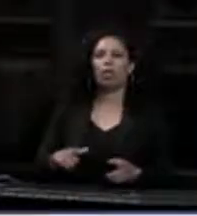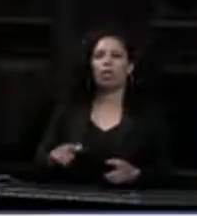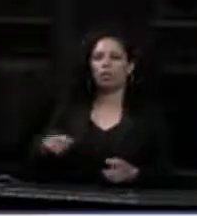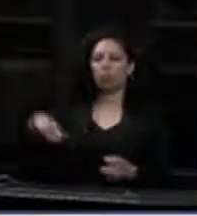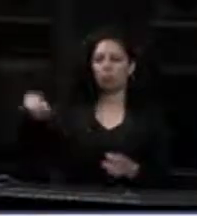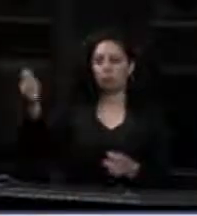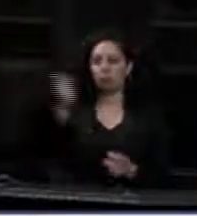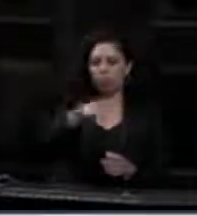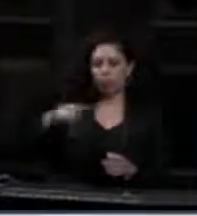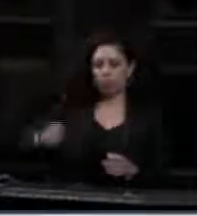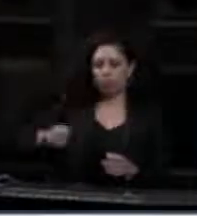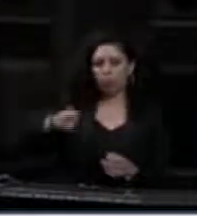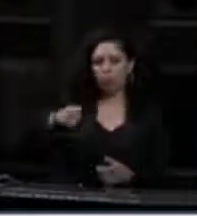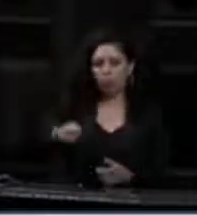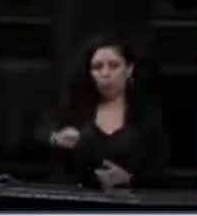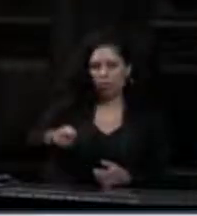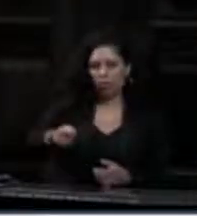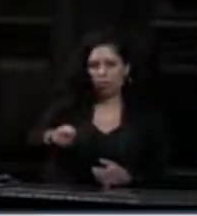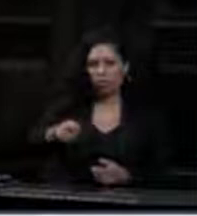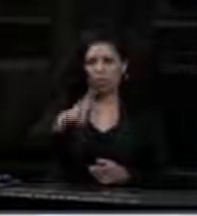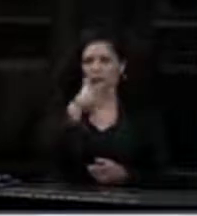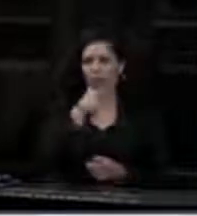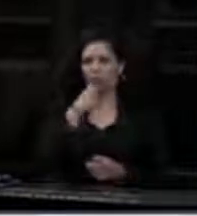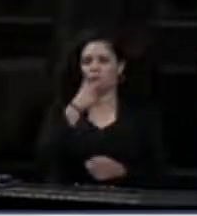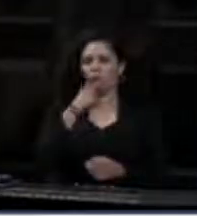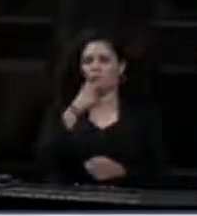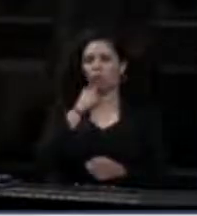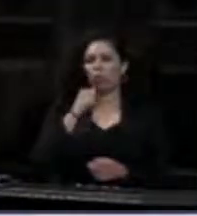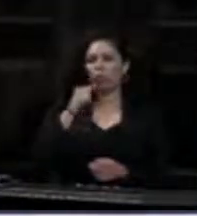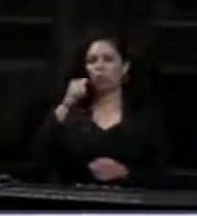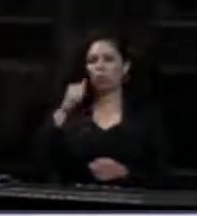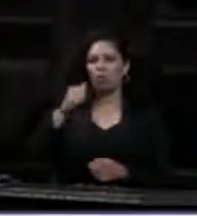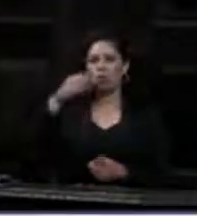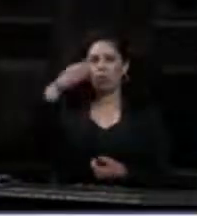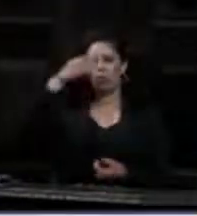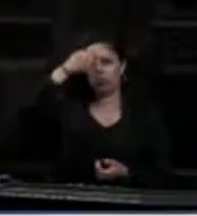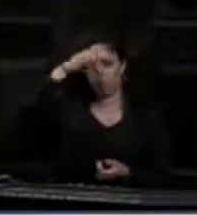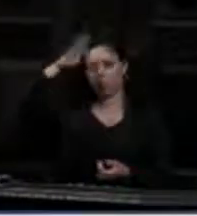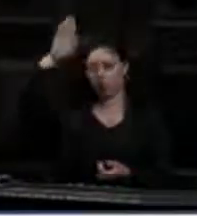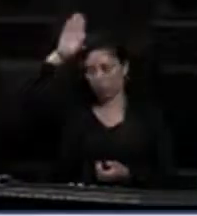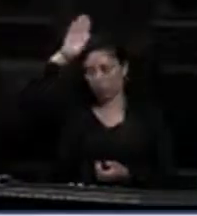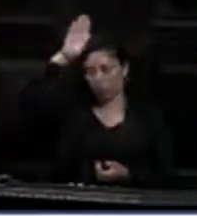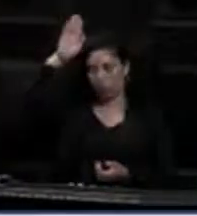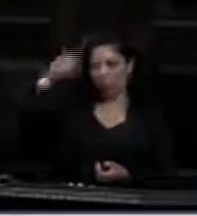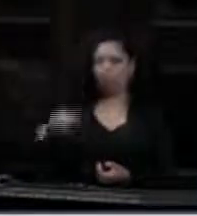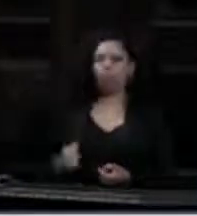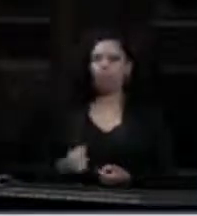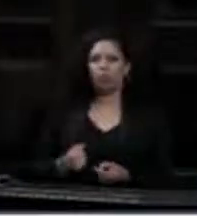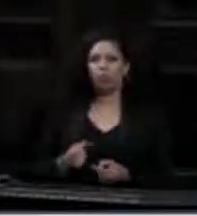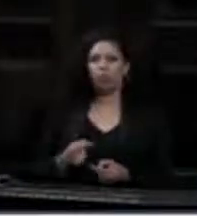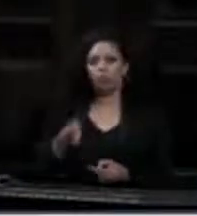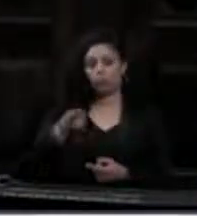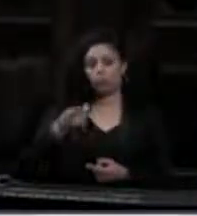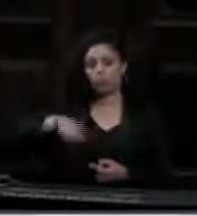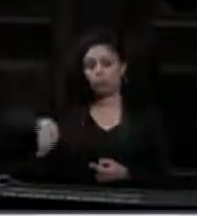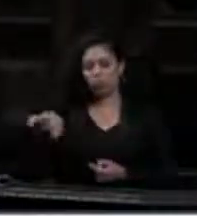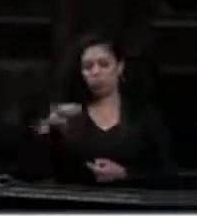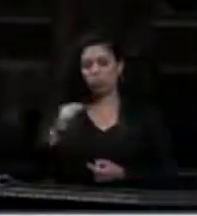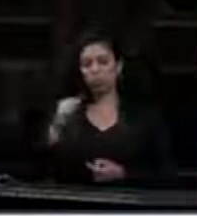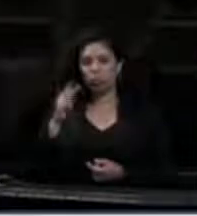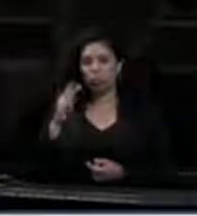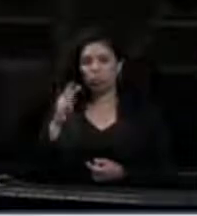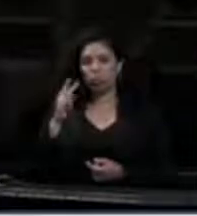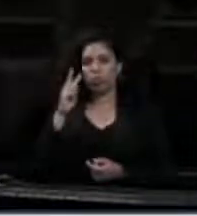facada no candidato o bolsonaro que todos nós aqui